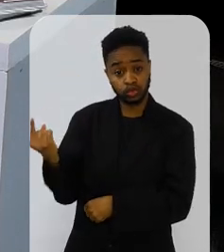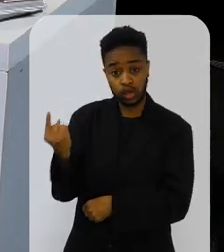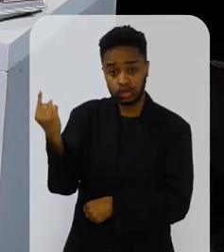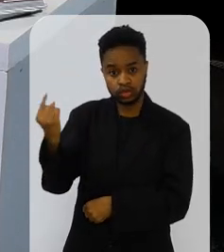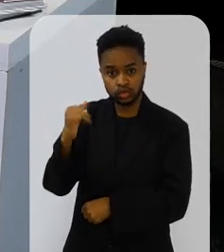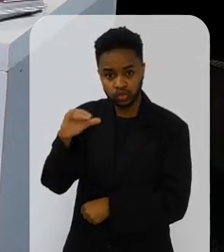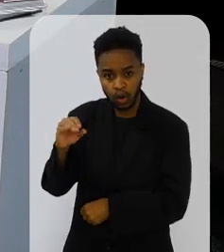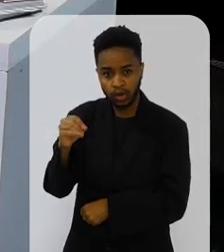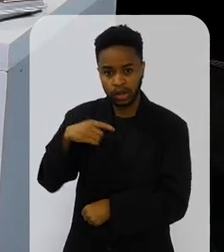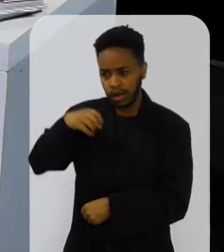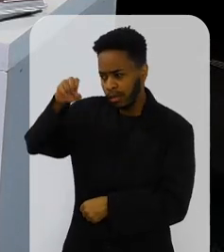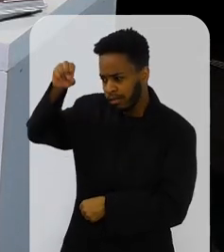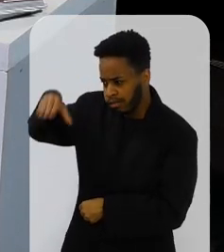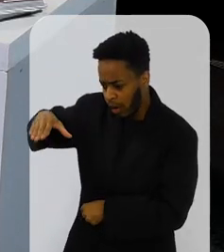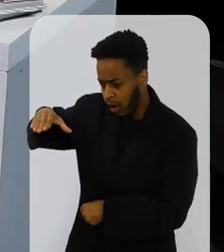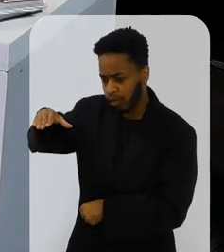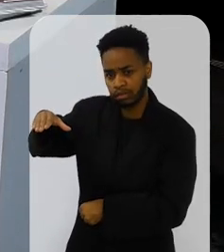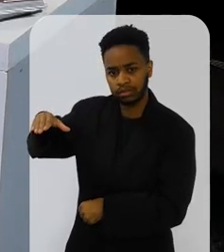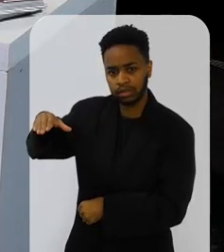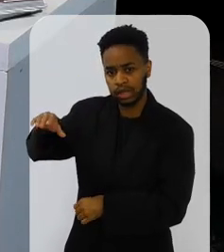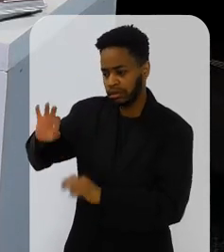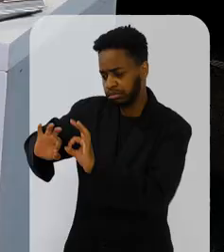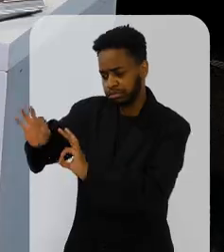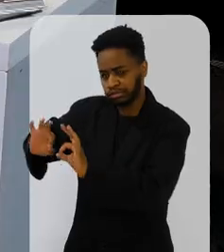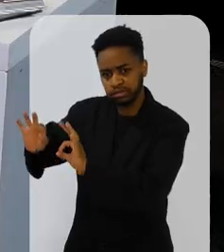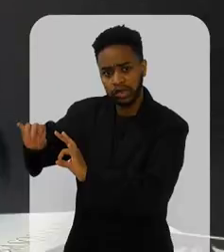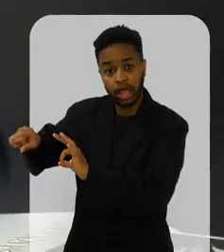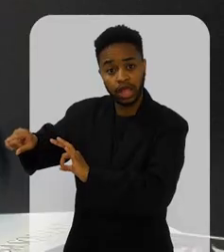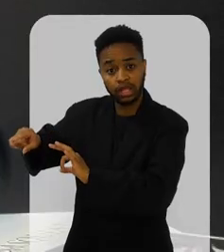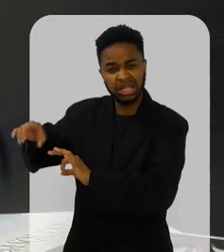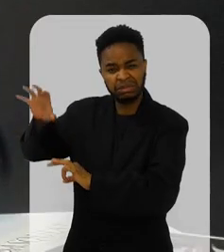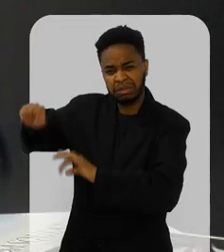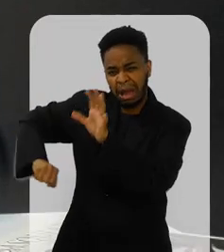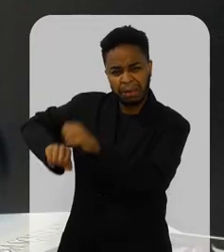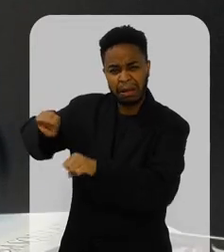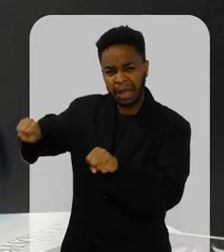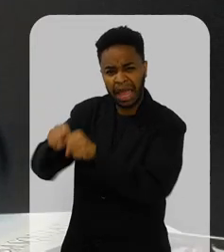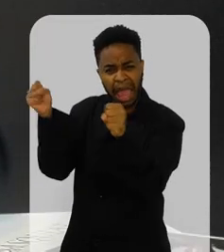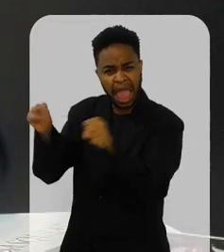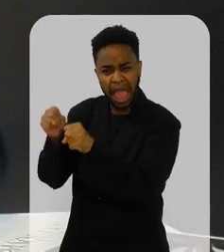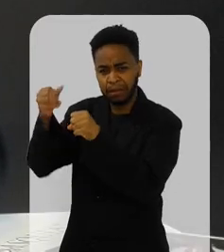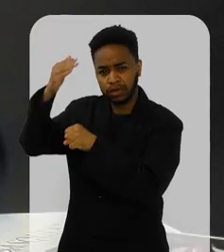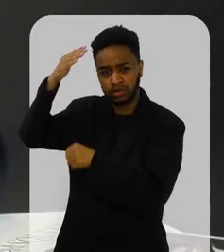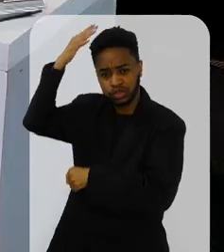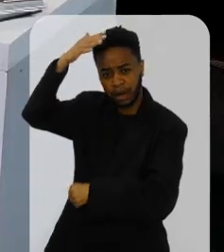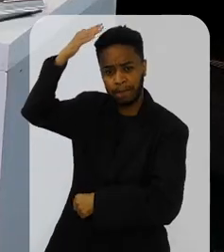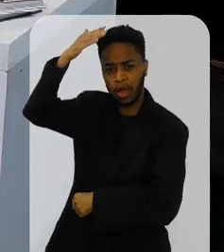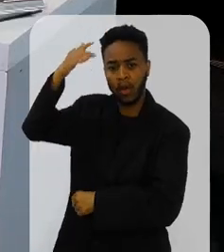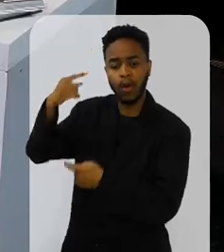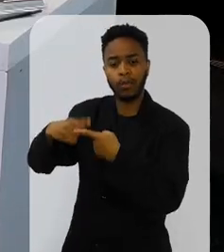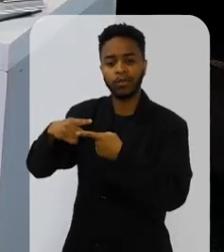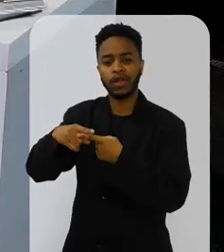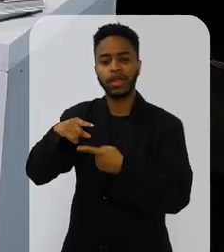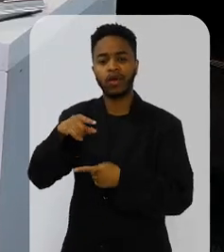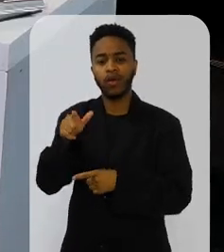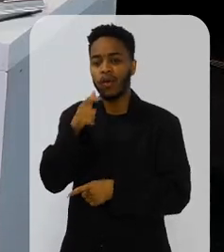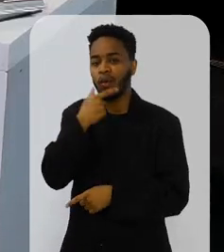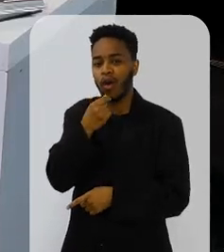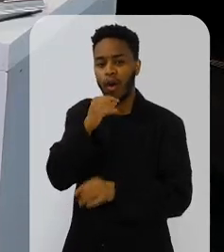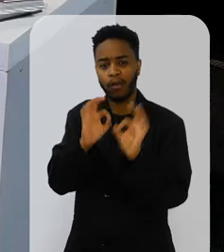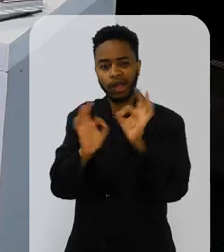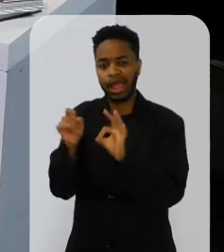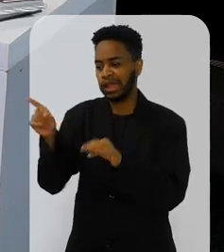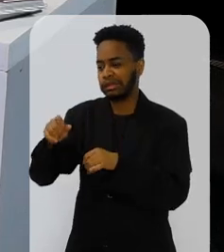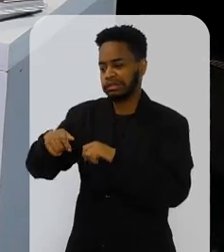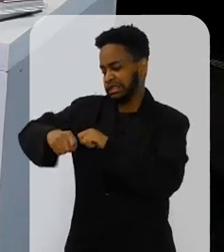sozinho, com um foco de luz só em cima dele, e ele simplesmente destruindo um chapéu que o Vani tinha feito. Ele